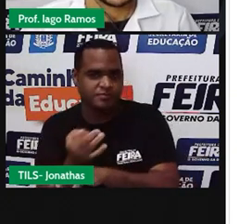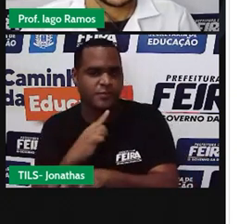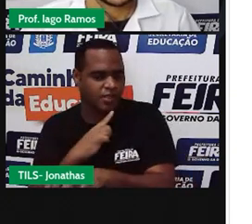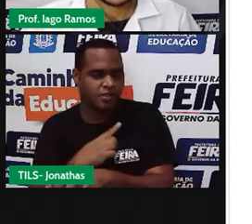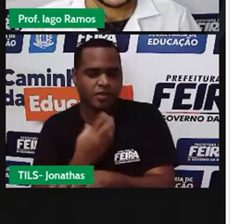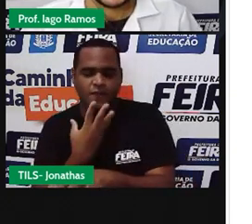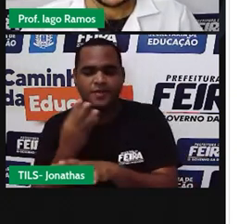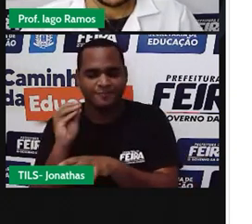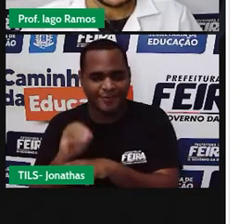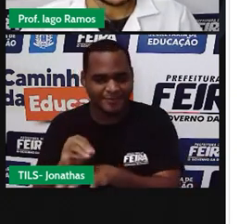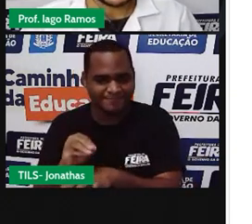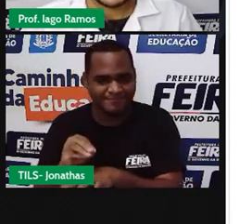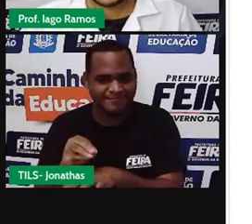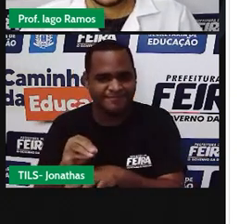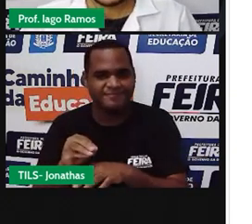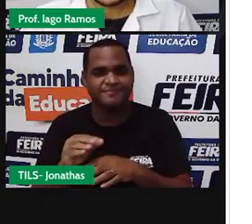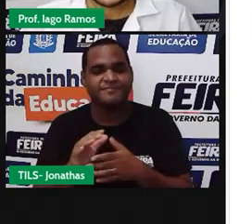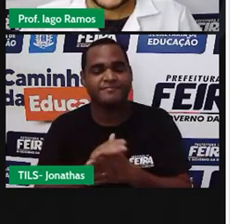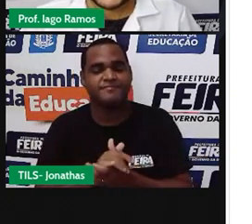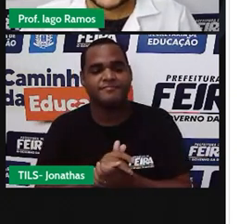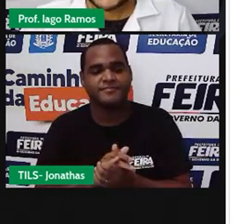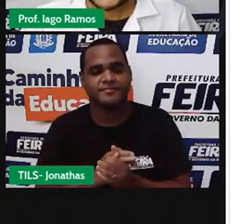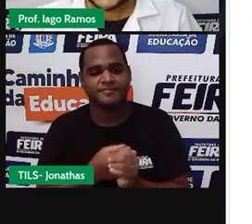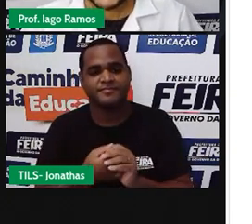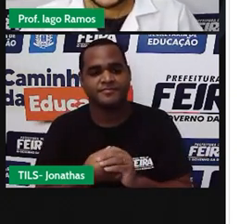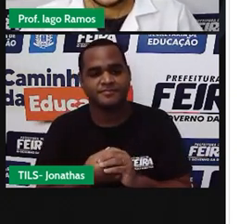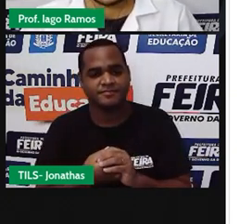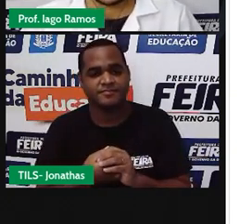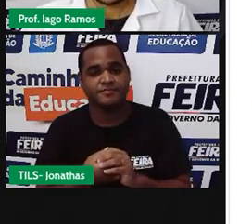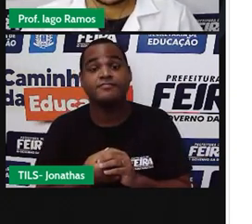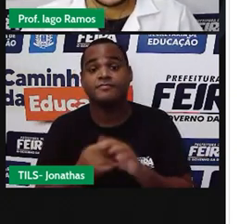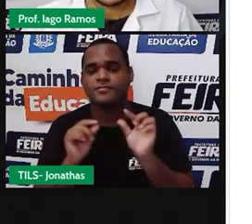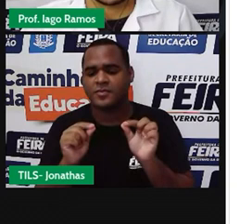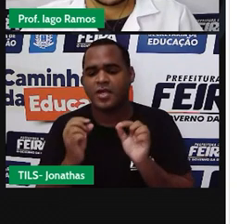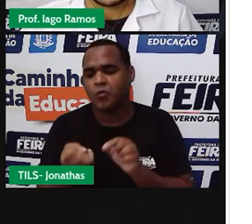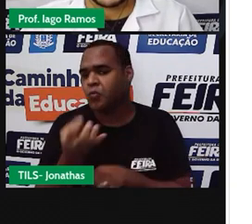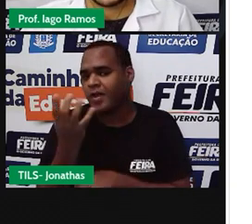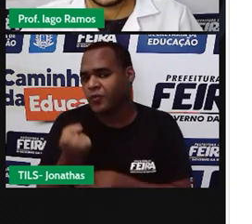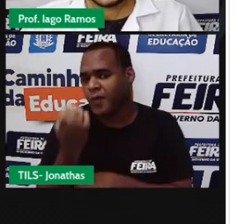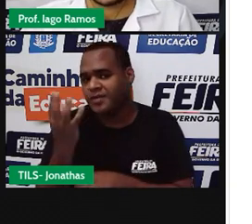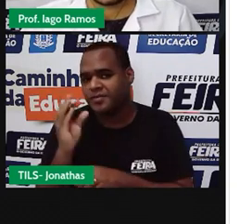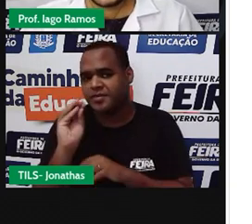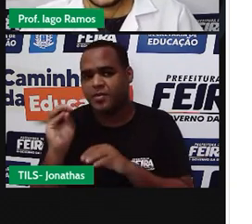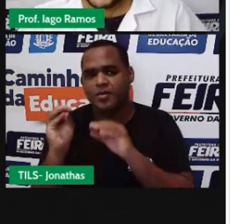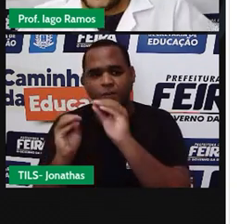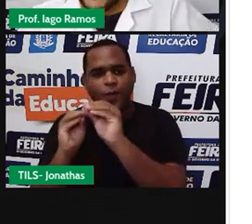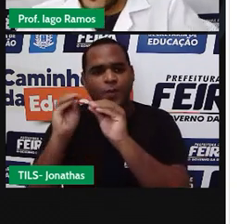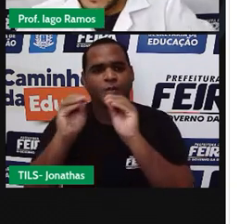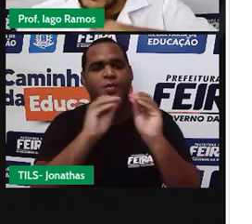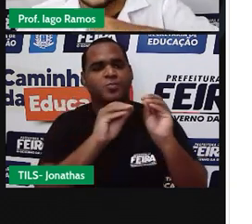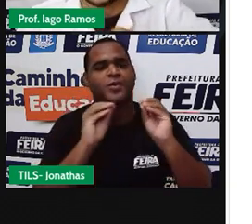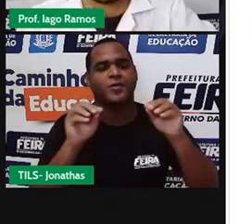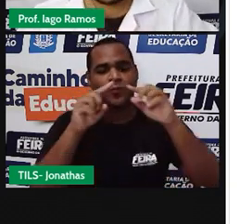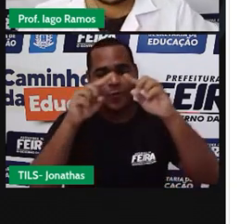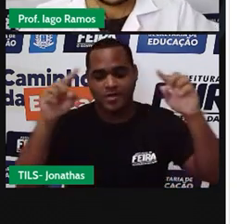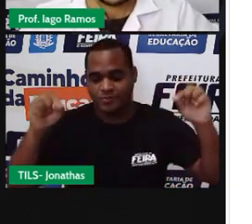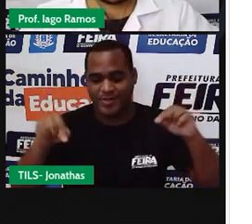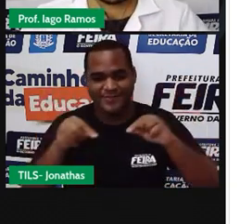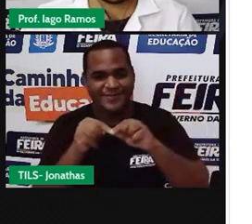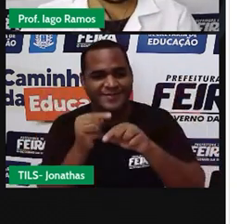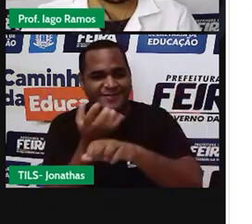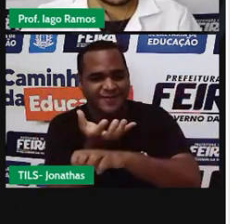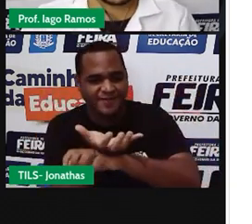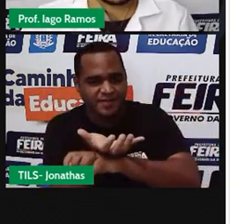só quanta quantas dessas a gente consegue colocar aqui dentro para forrar o chão